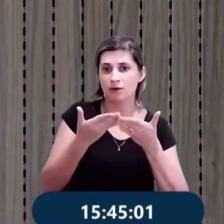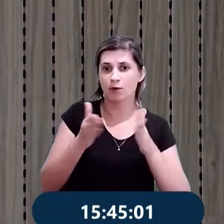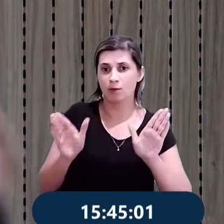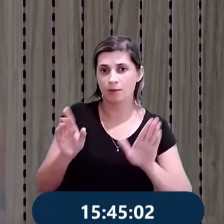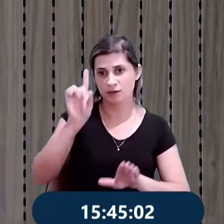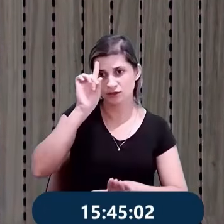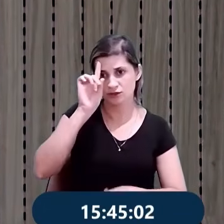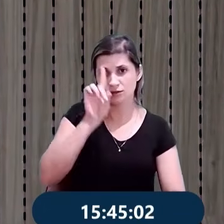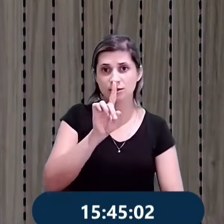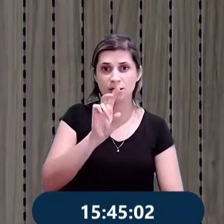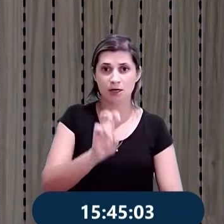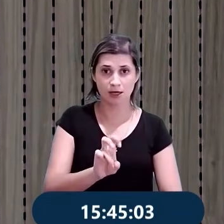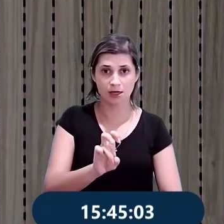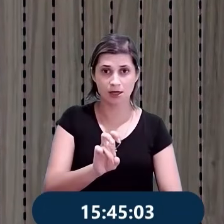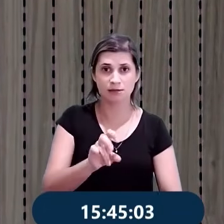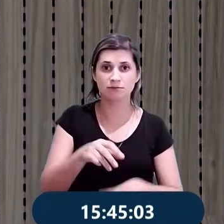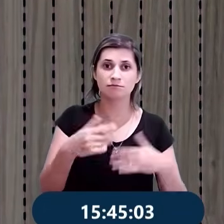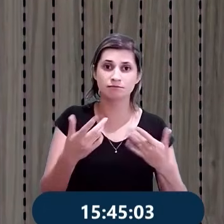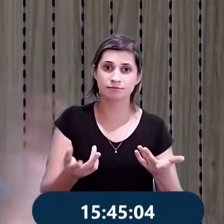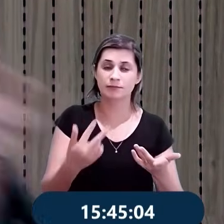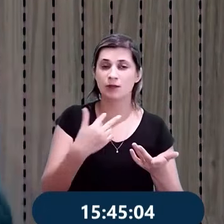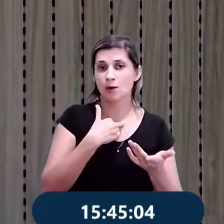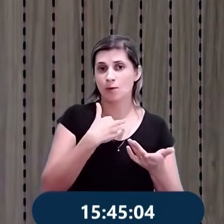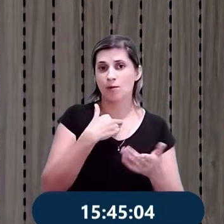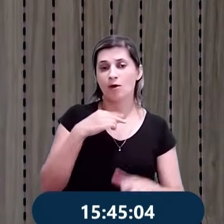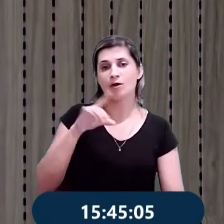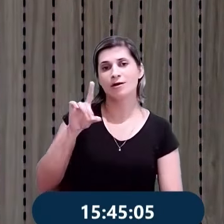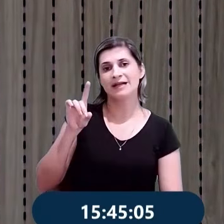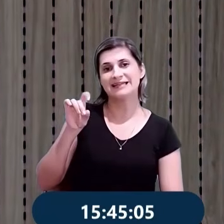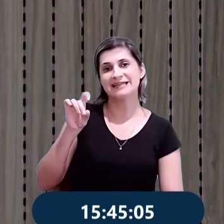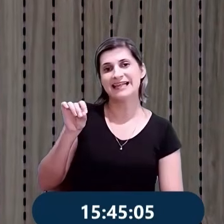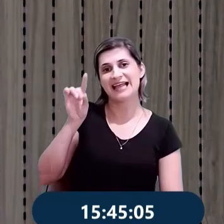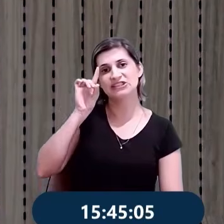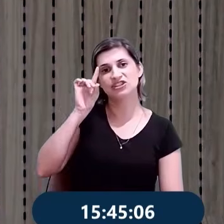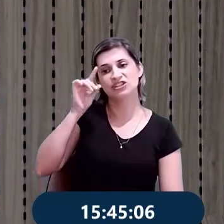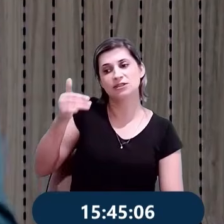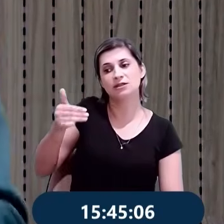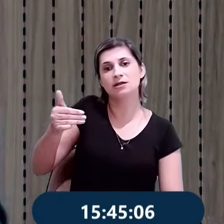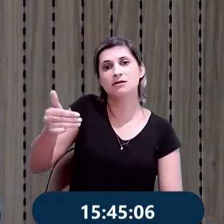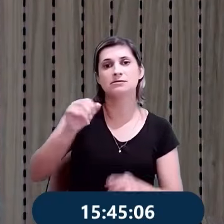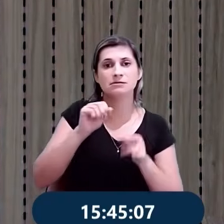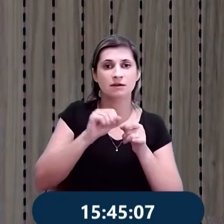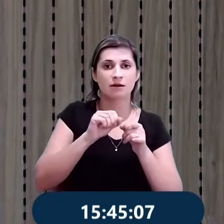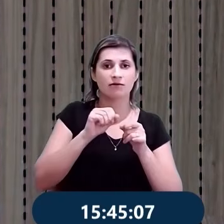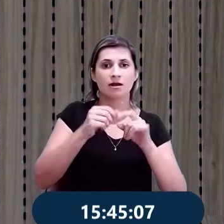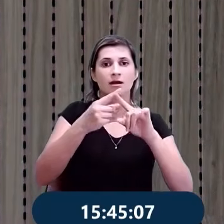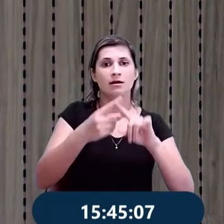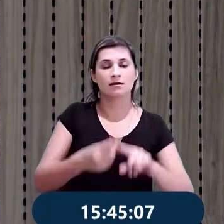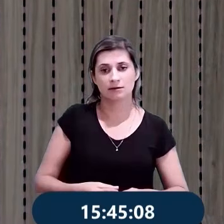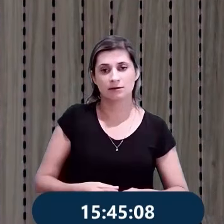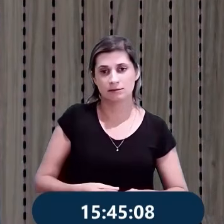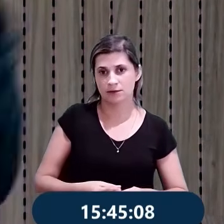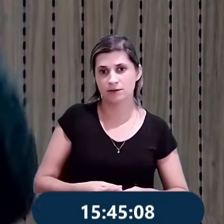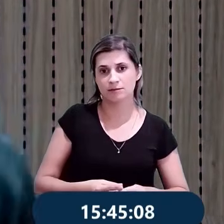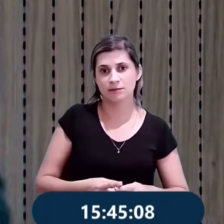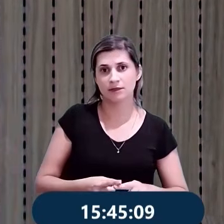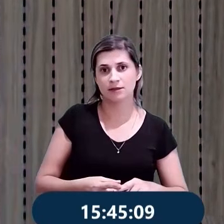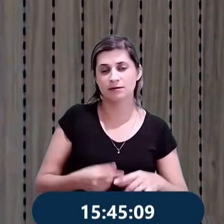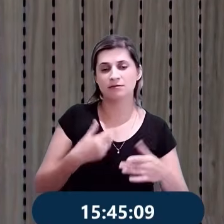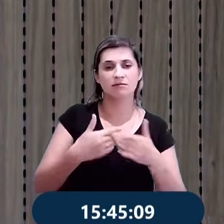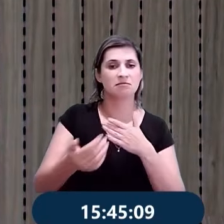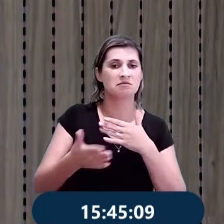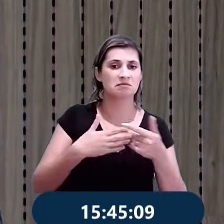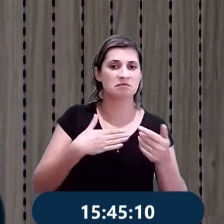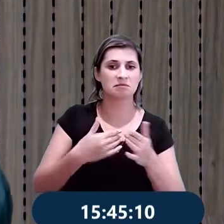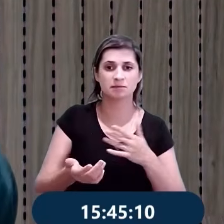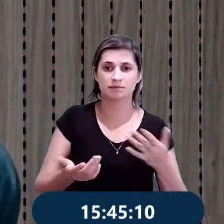pode, em 10 dias, fazer o campeonato, a Deus dará. E falo isso,